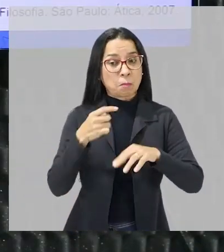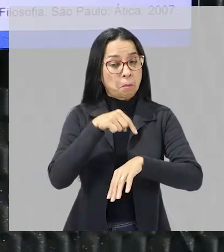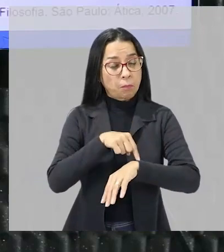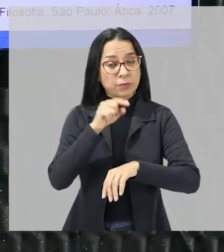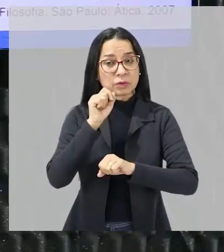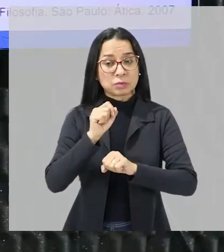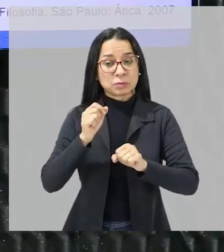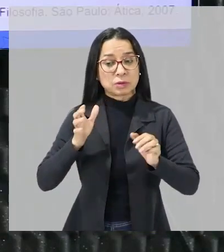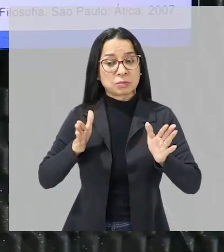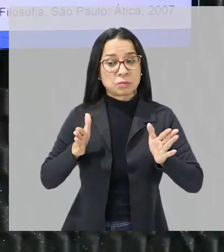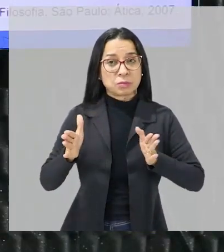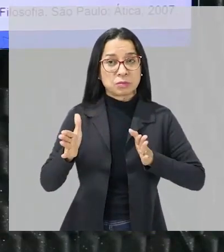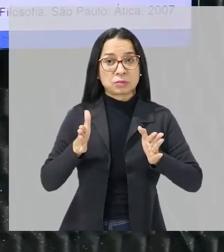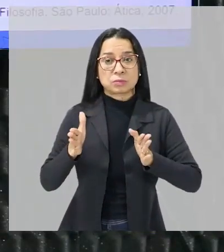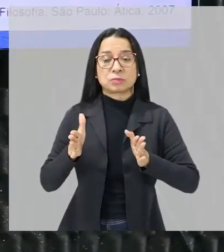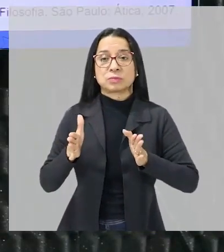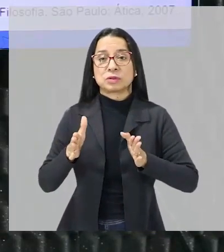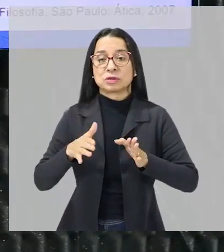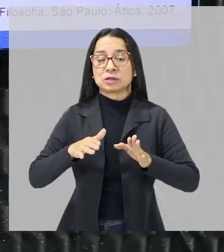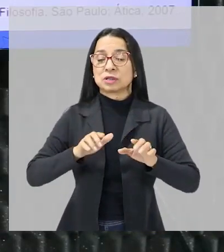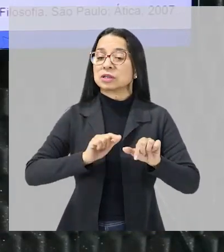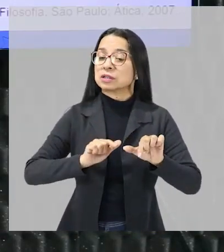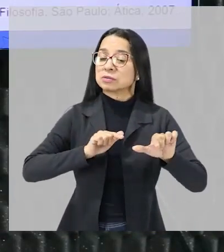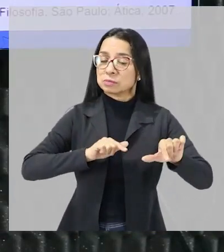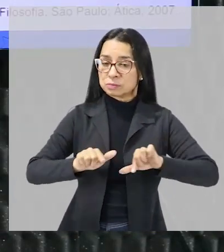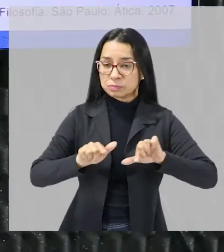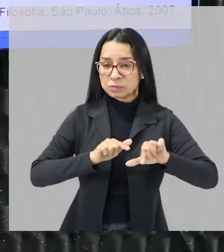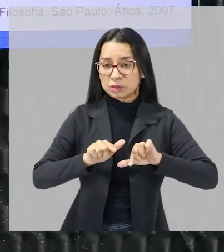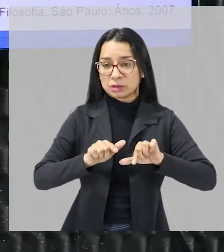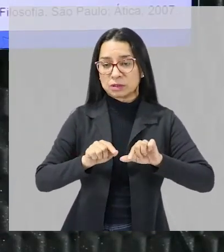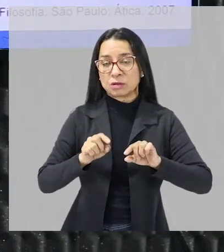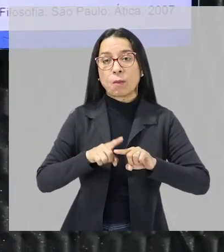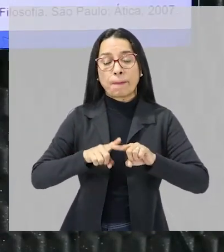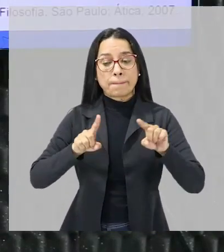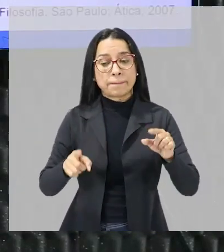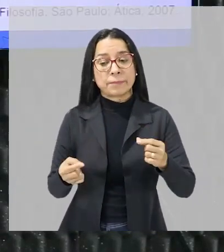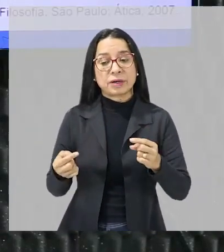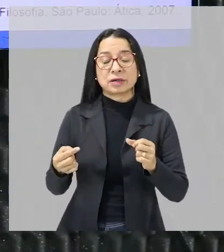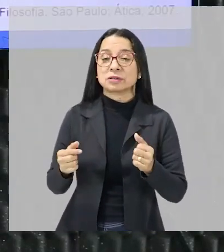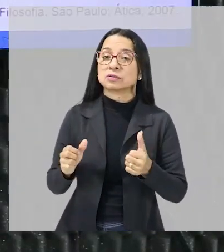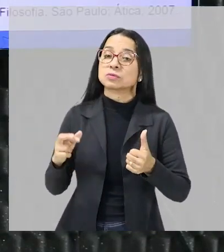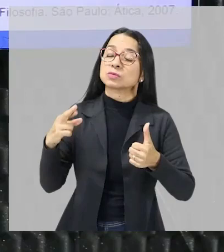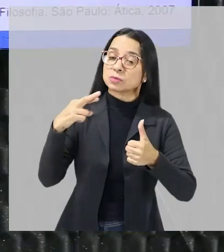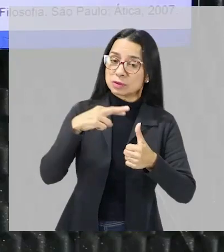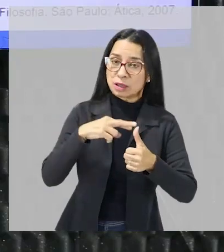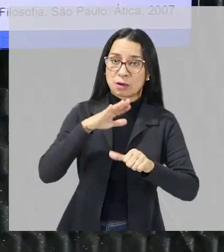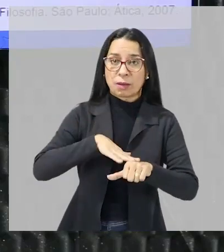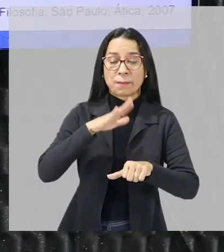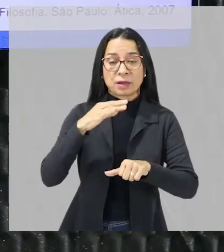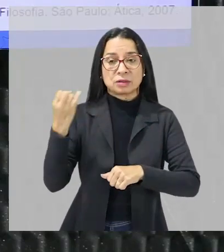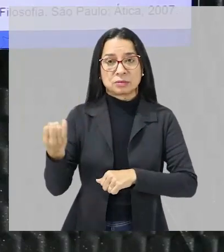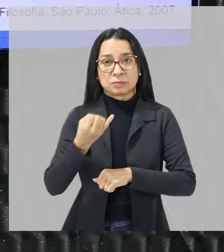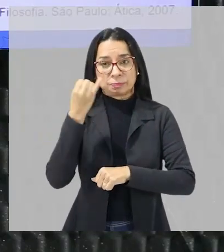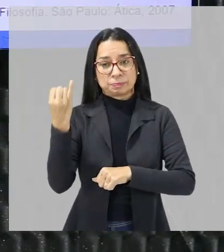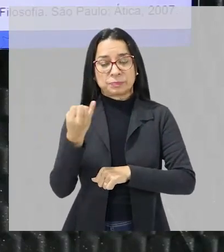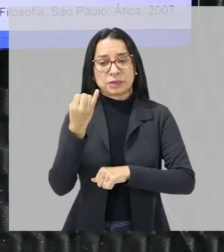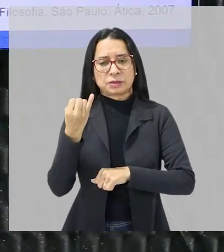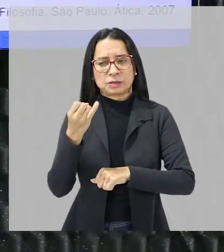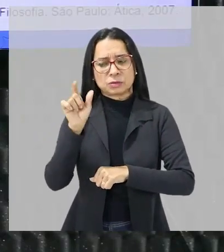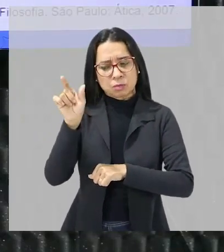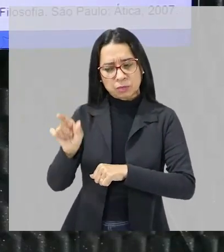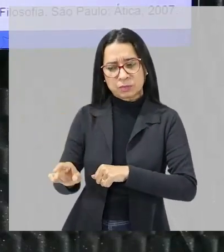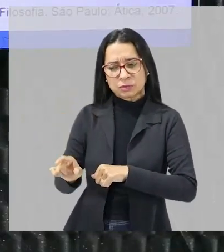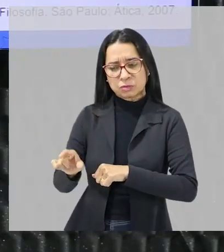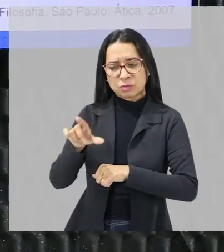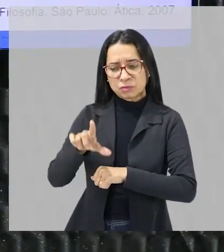o cargo que ela exerce é muito mais importante do que ela, enquanto pessoa. Ela está ali porque ela foi eleita, porque foi